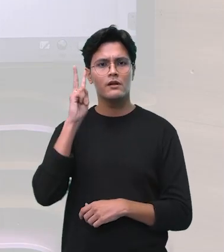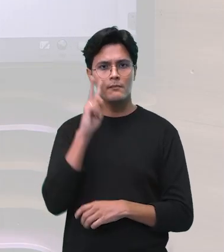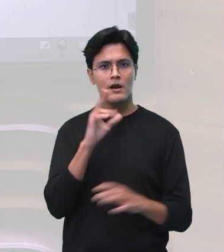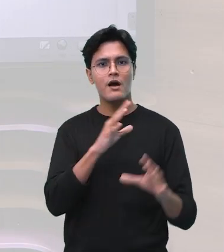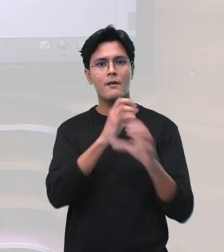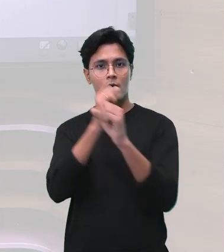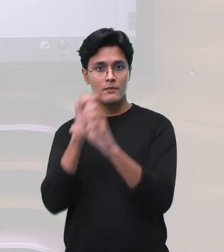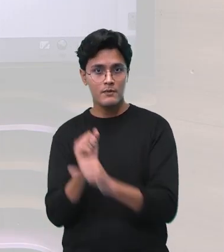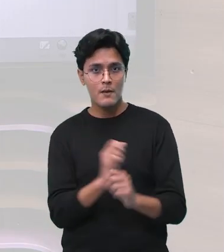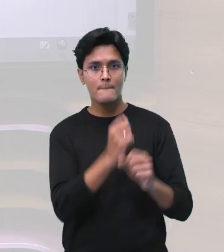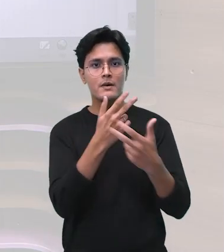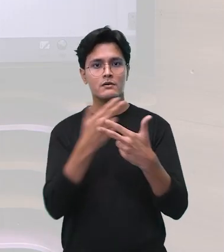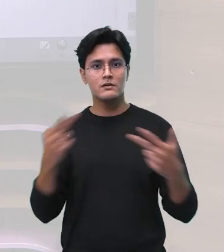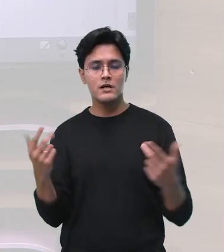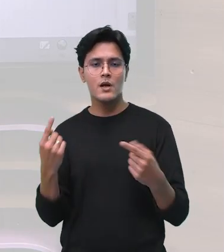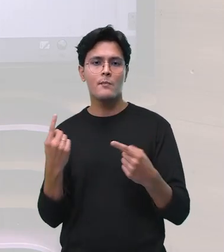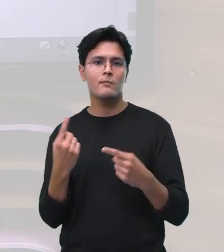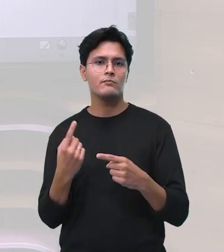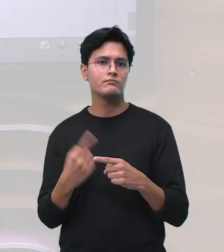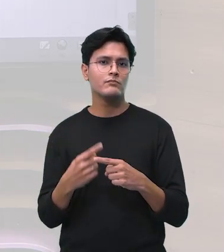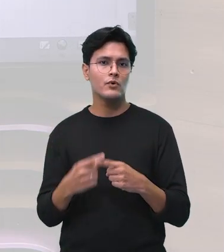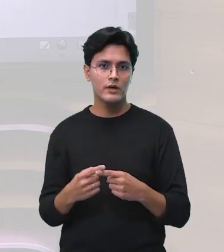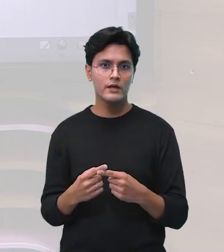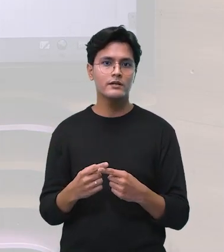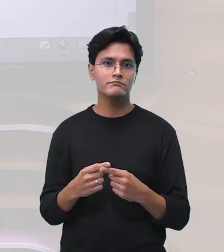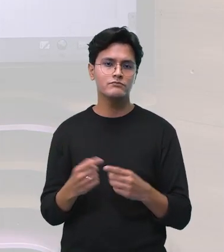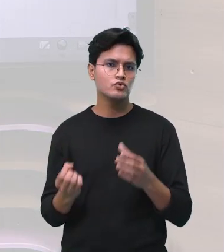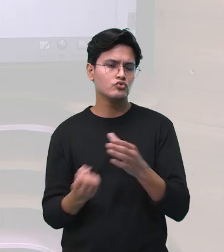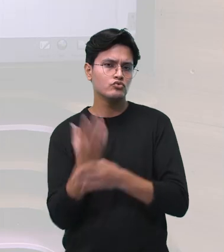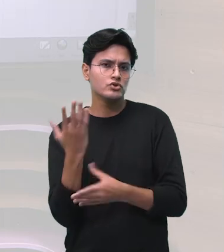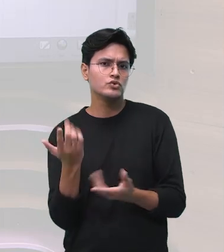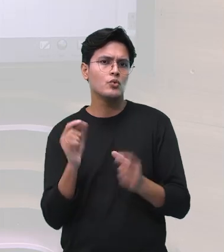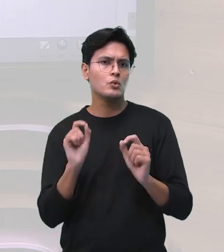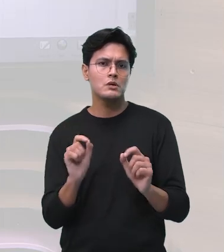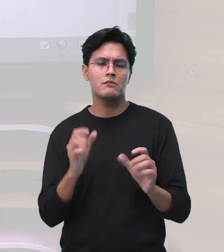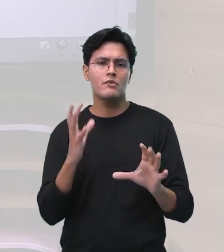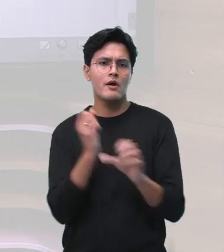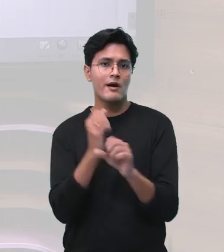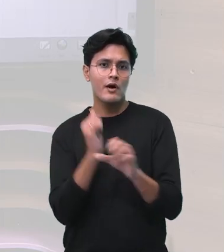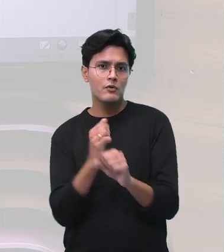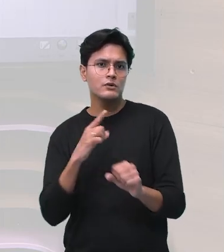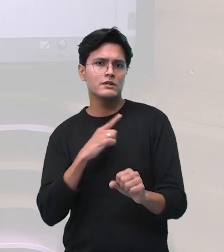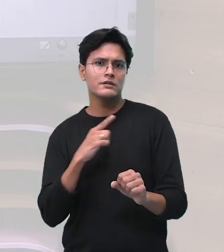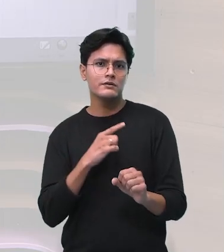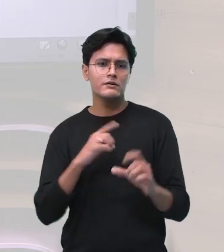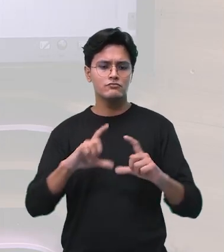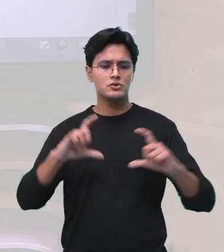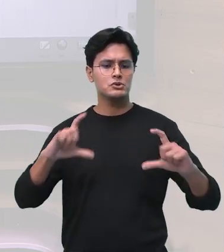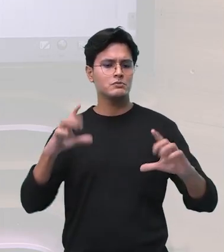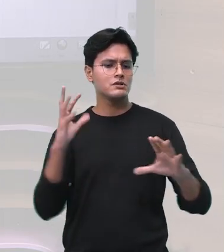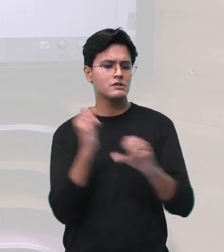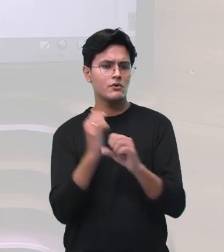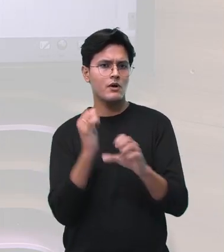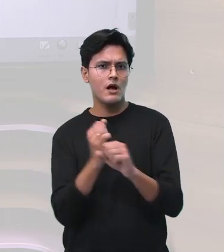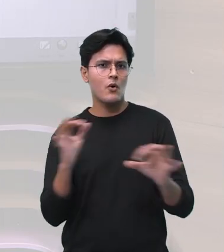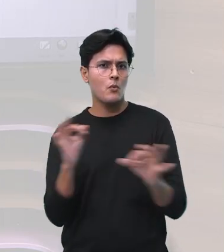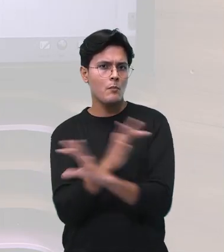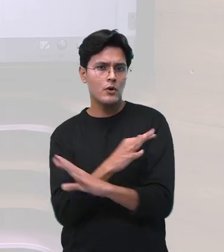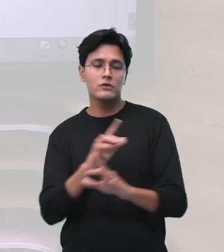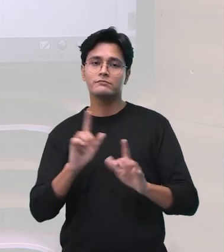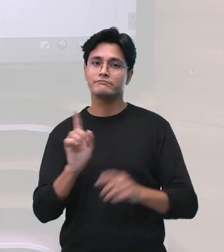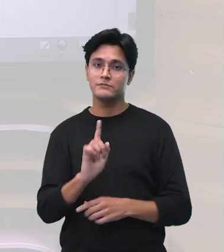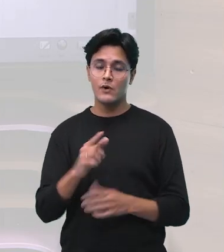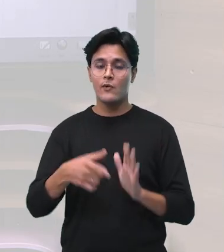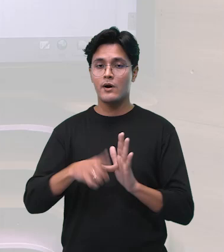operações, porque vão surgir aí problemas que não vão estar lá com a expressão pronta. Você vai ter que fazer a